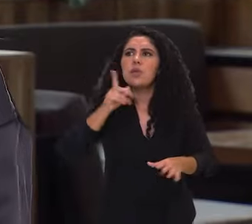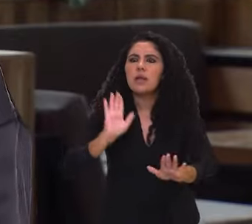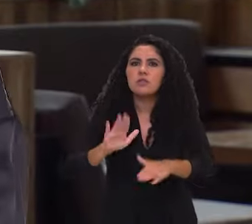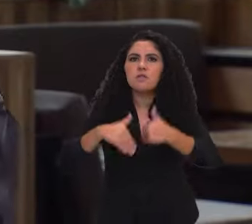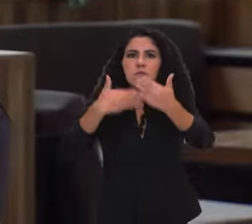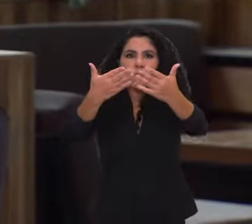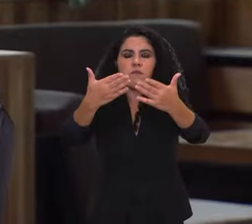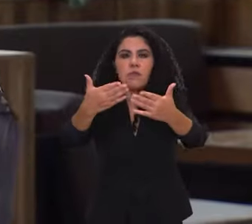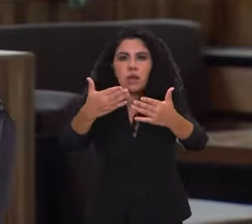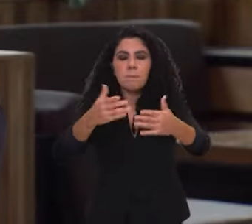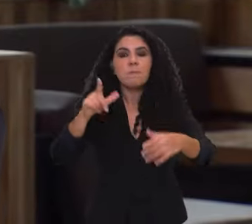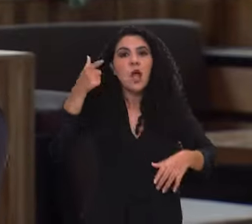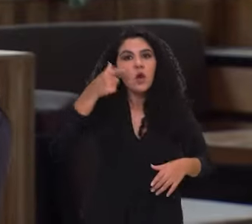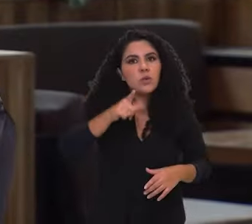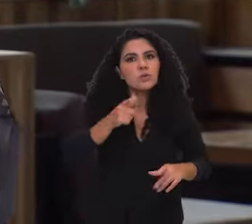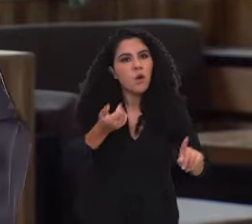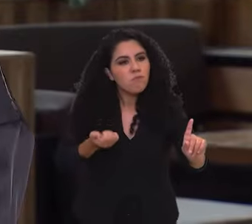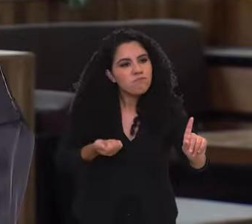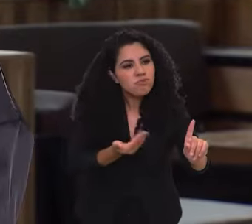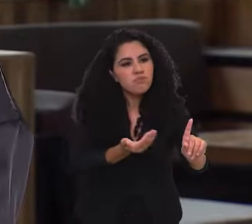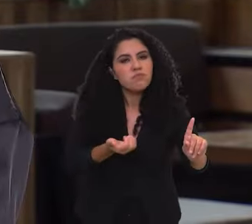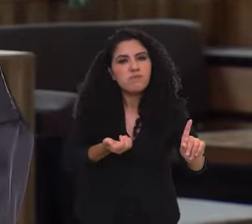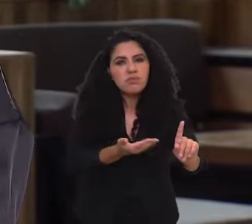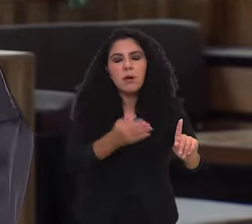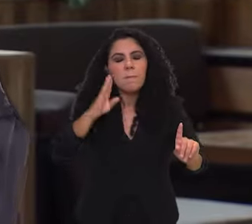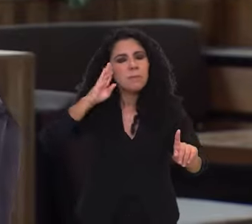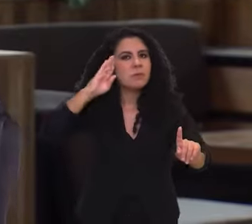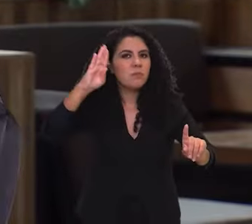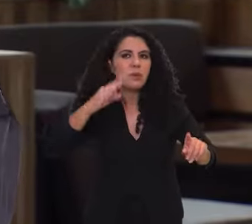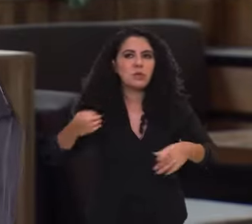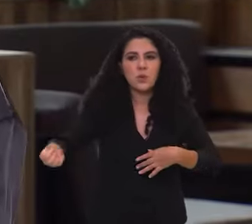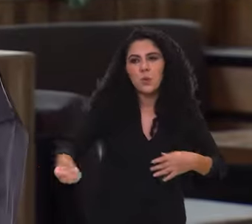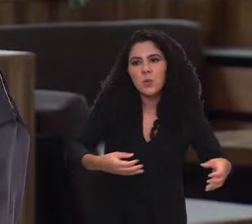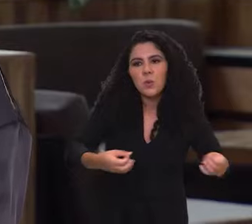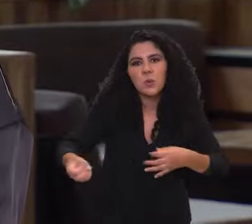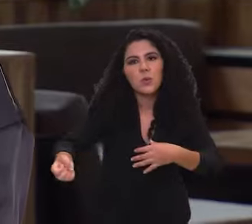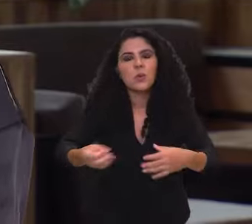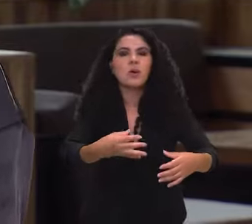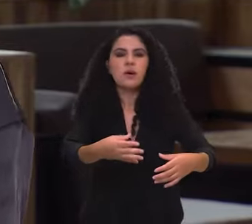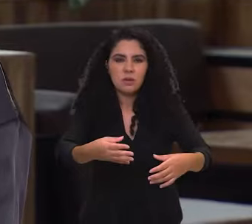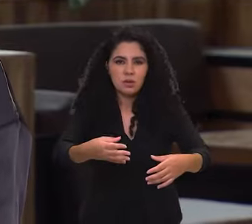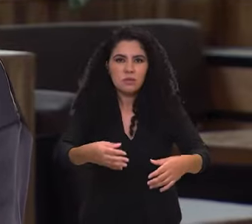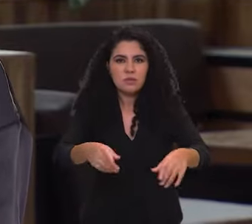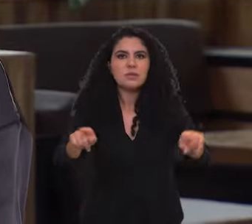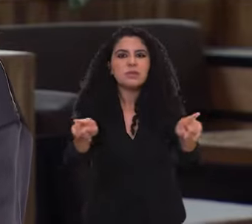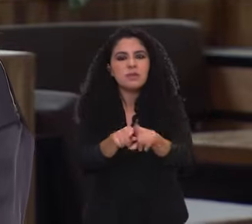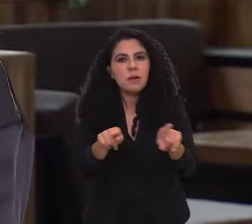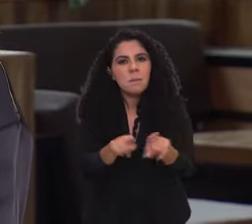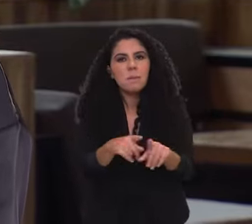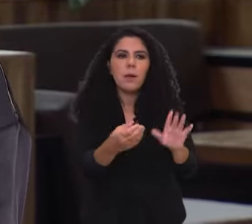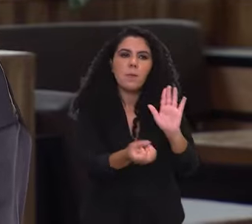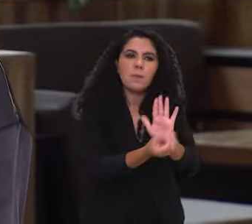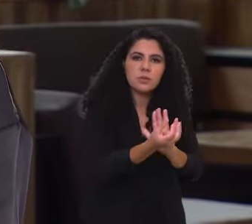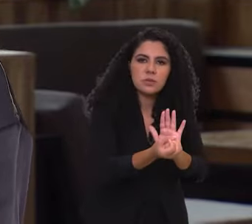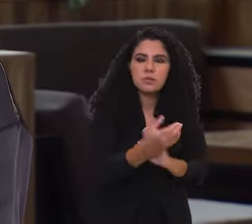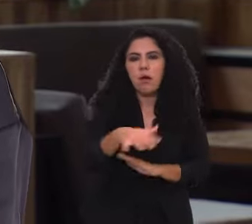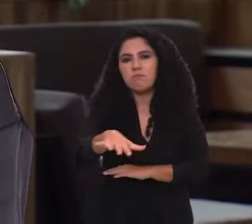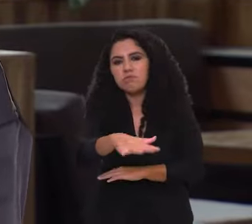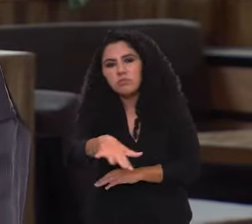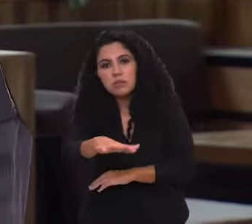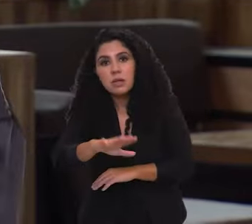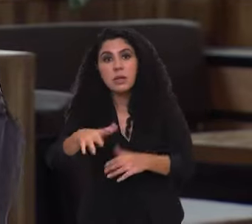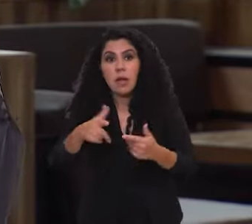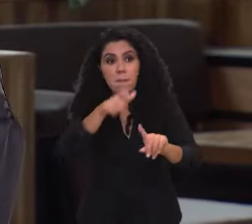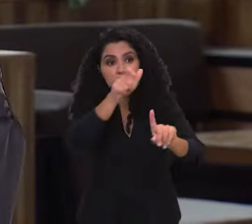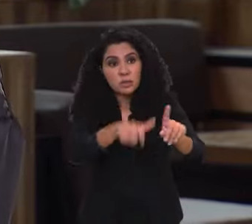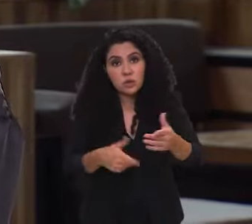produtivo? Elevando e incorporando o segmento da inovação em tudo que a gente faz de apoio aos arranjos produtivos, aos sistemas produtivos. E